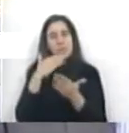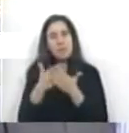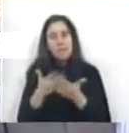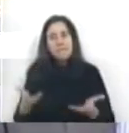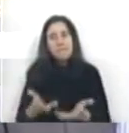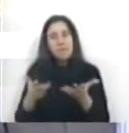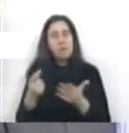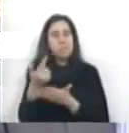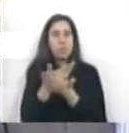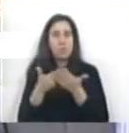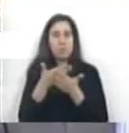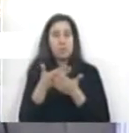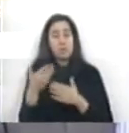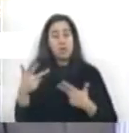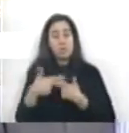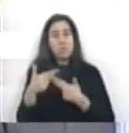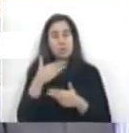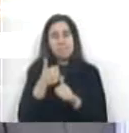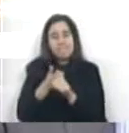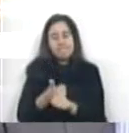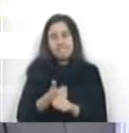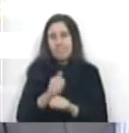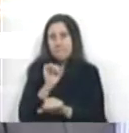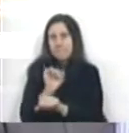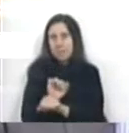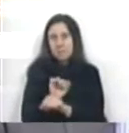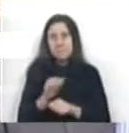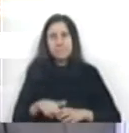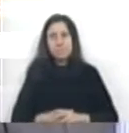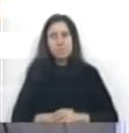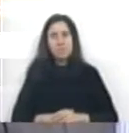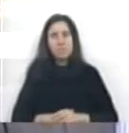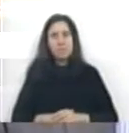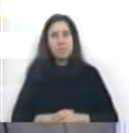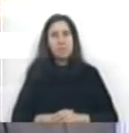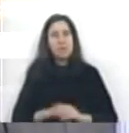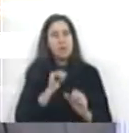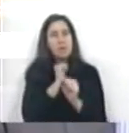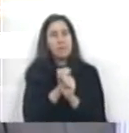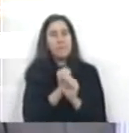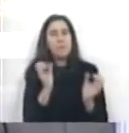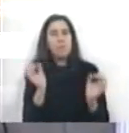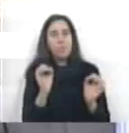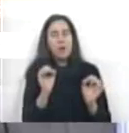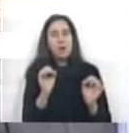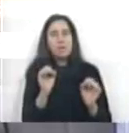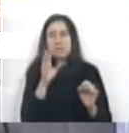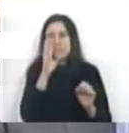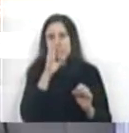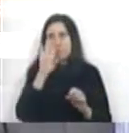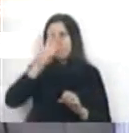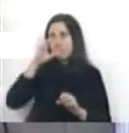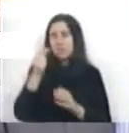uma economia que a austeridade asfixiou. Não há emprego num país com a economia de